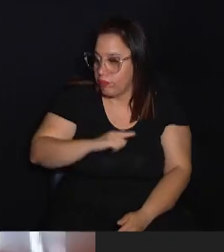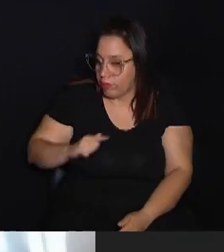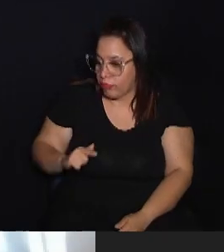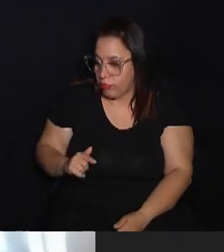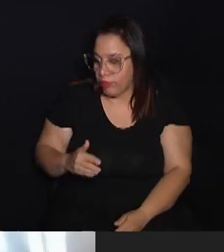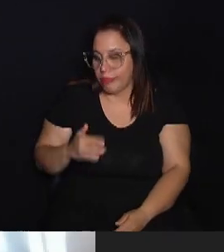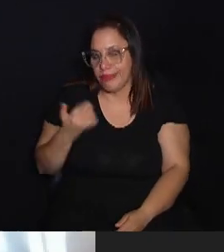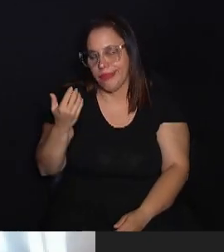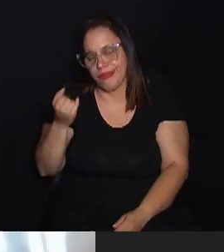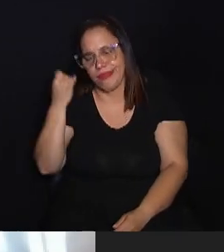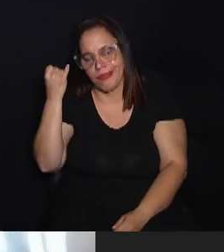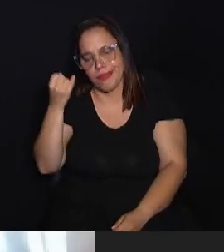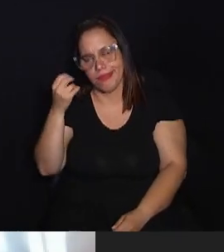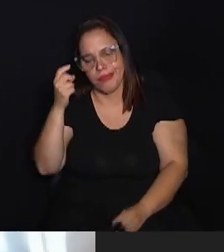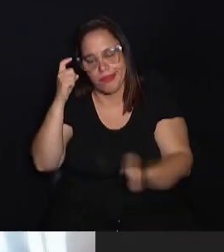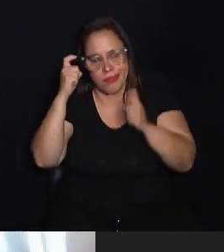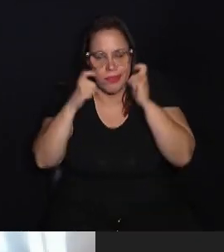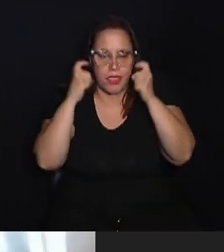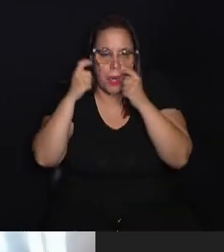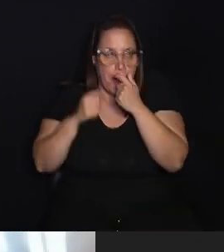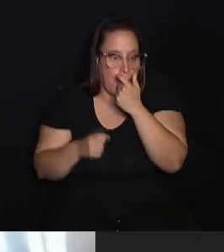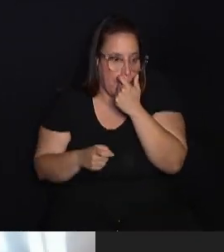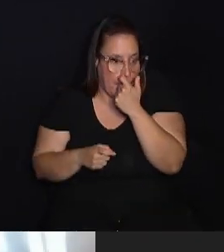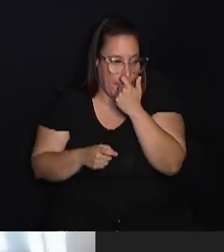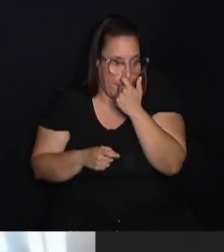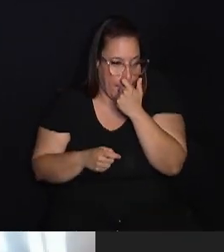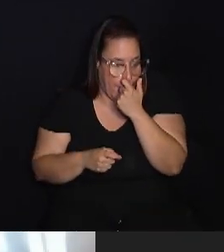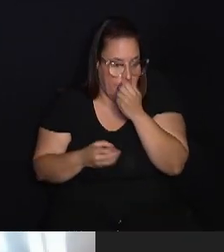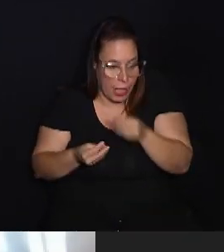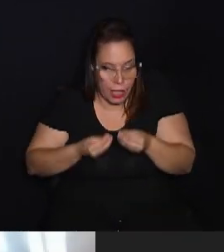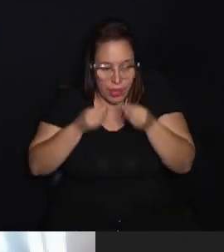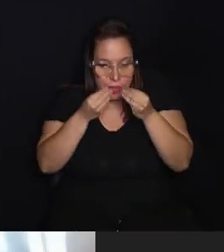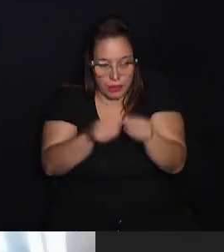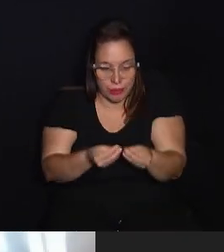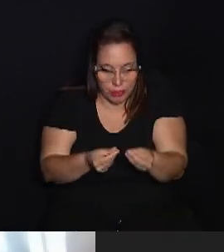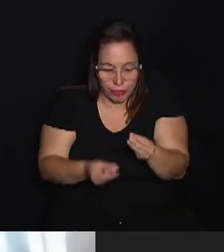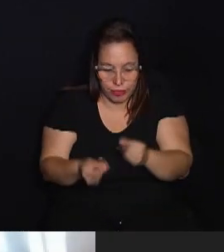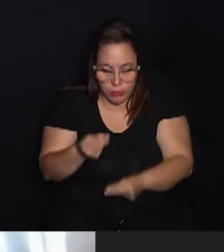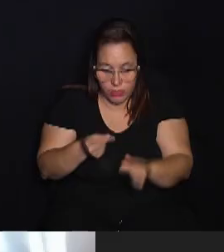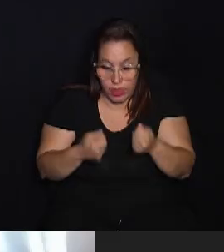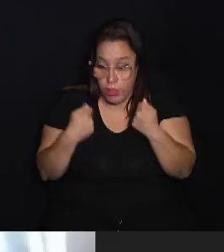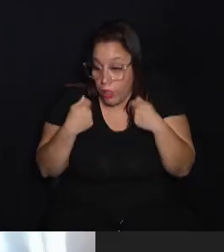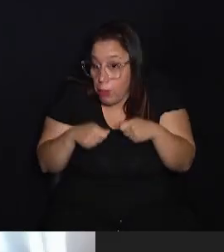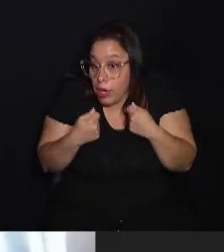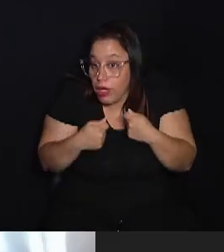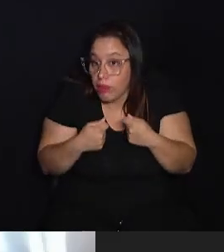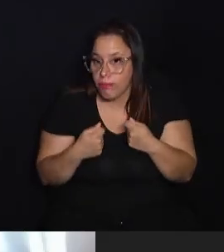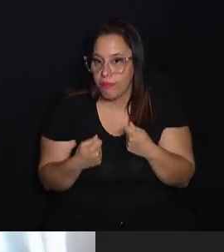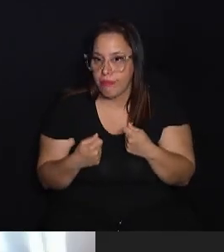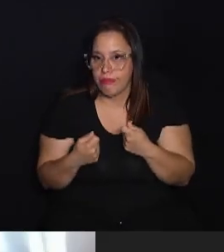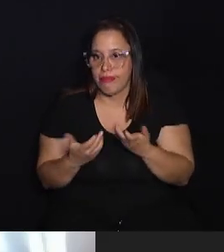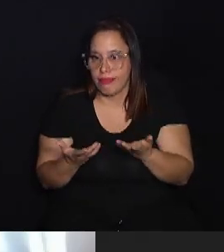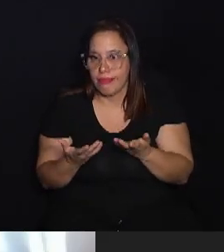se preocupem, né, em, obviamente, destinar os recursos necessários